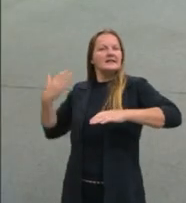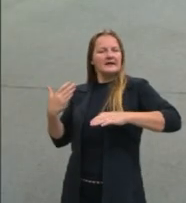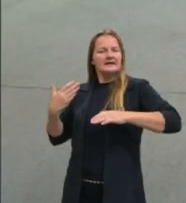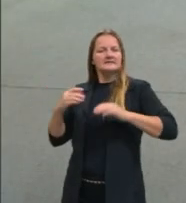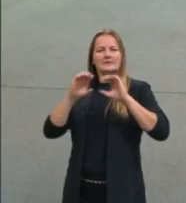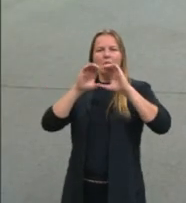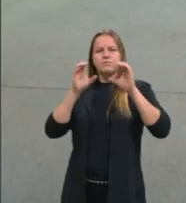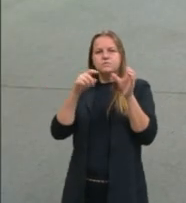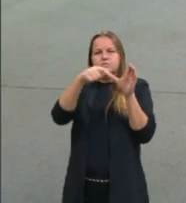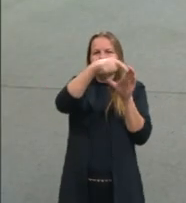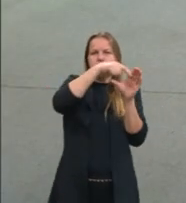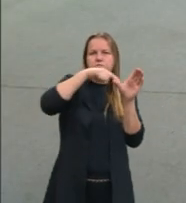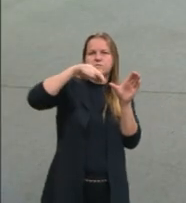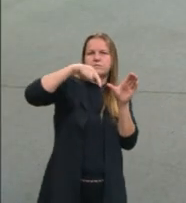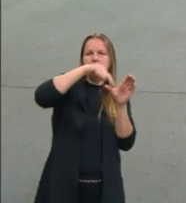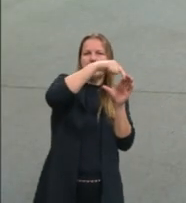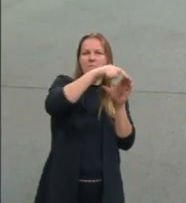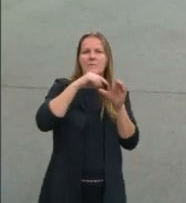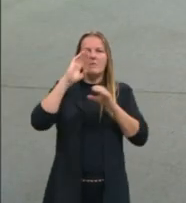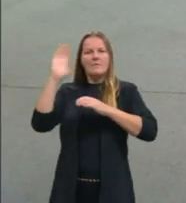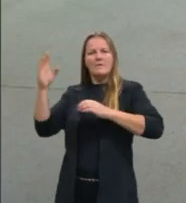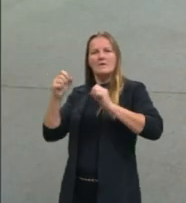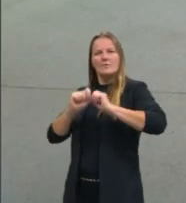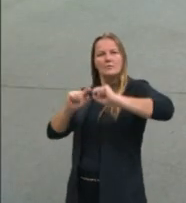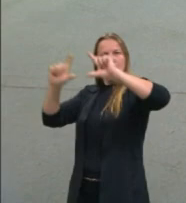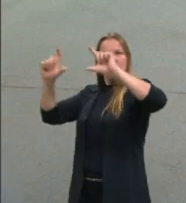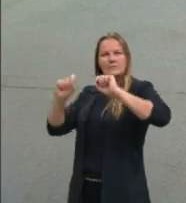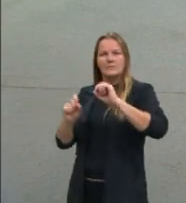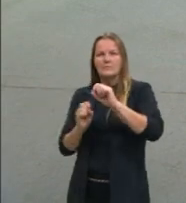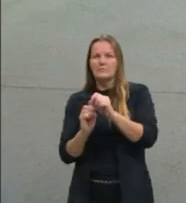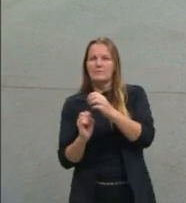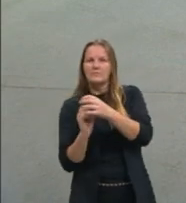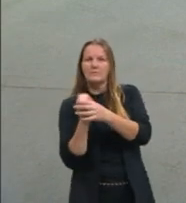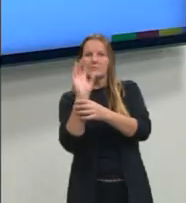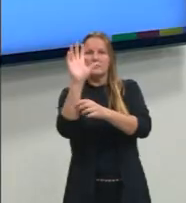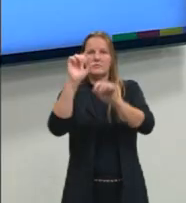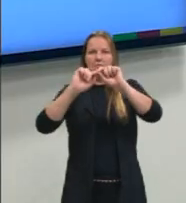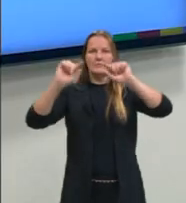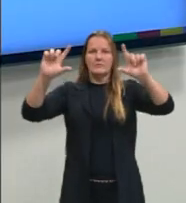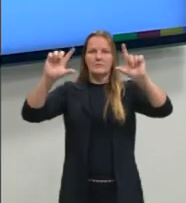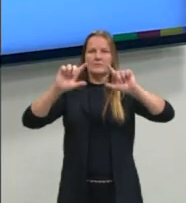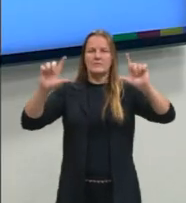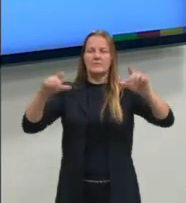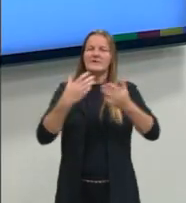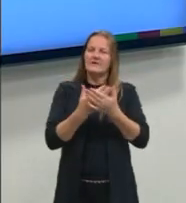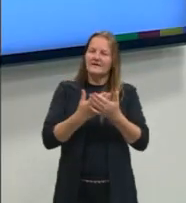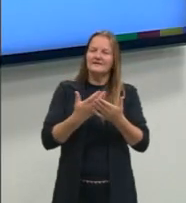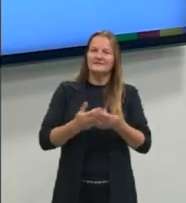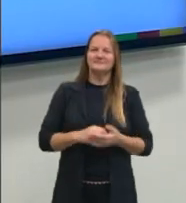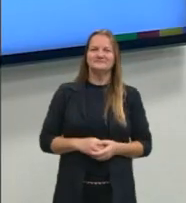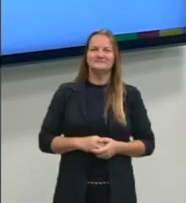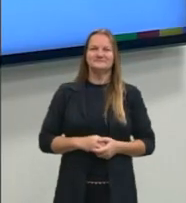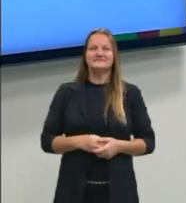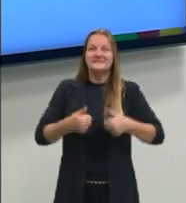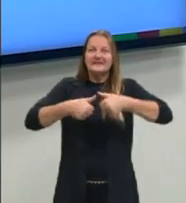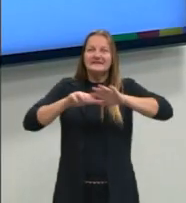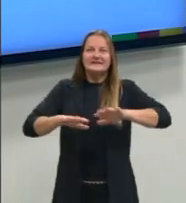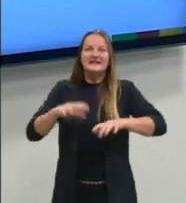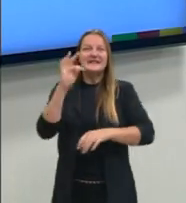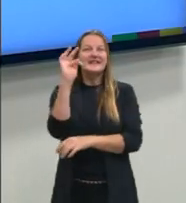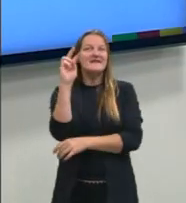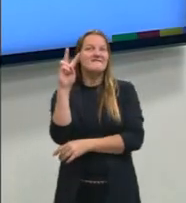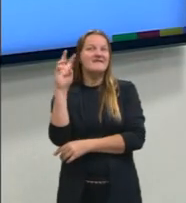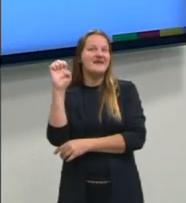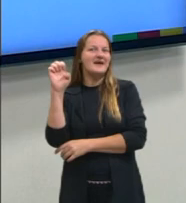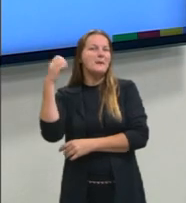côncavo Onde está onde passa os slides né o qual eu me Guio para essas aulas estou aqui no estúdio da